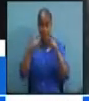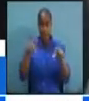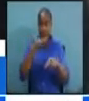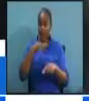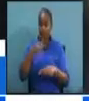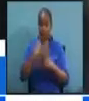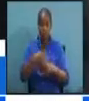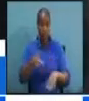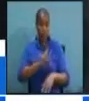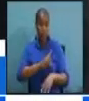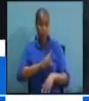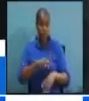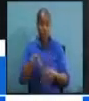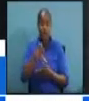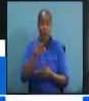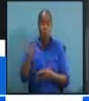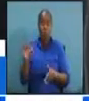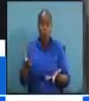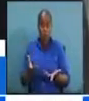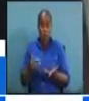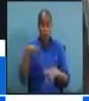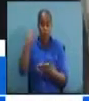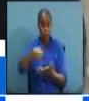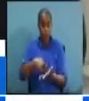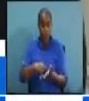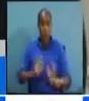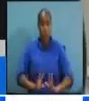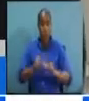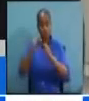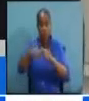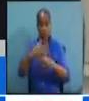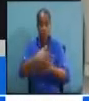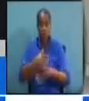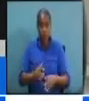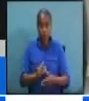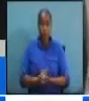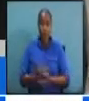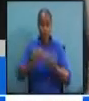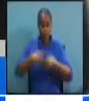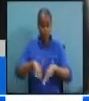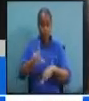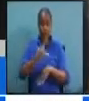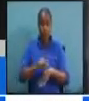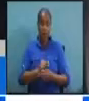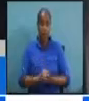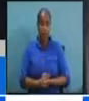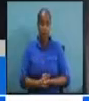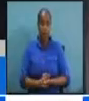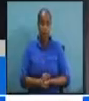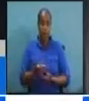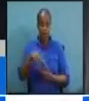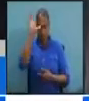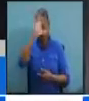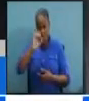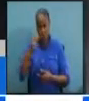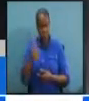o setor privado a opção de financiar, desenvolver esses setores. Mas também assiste-se que o Estado,